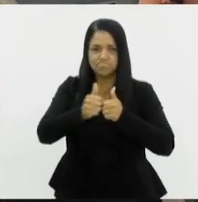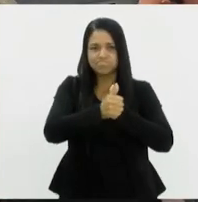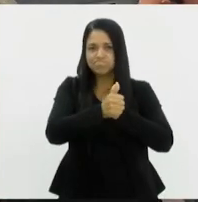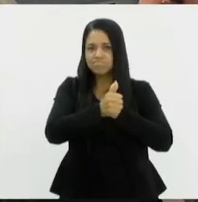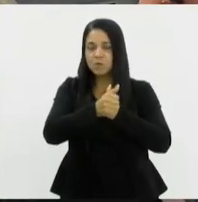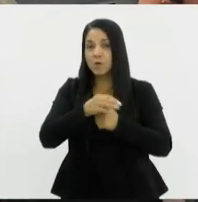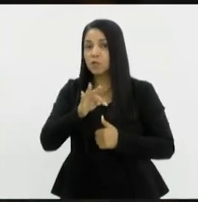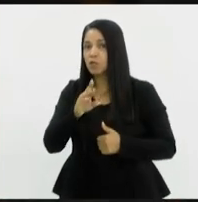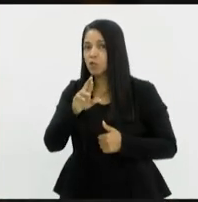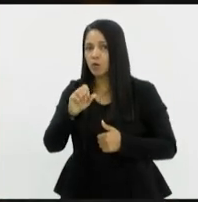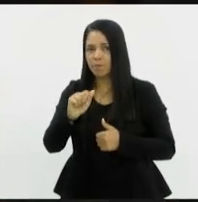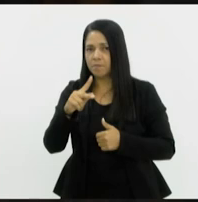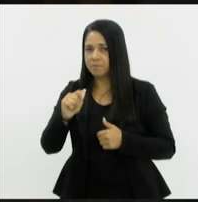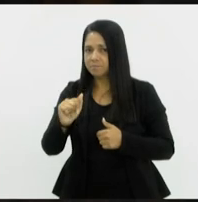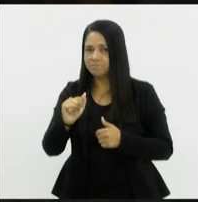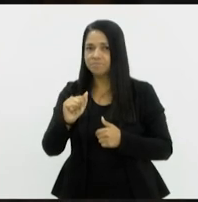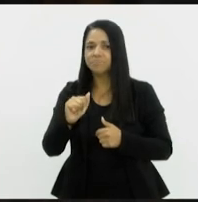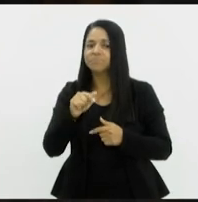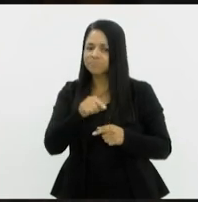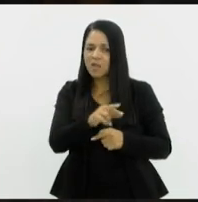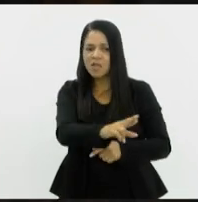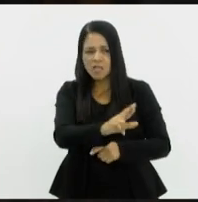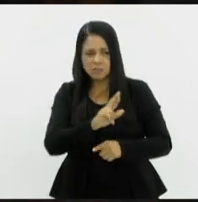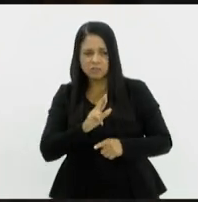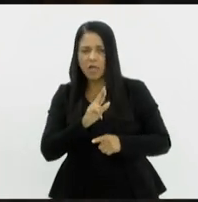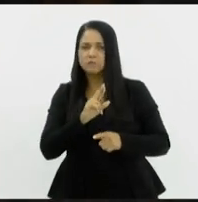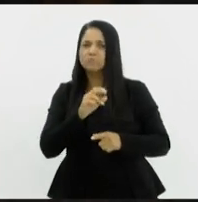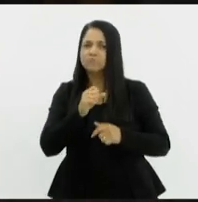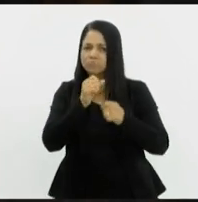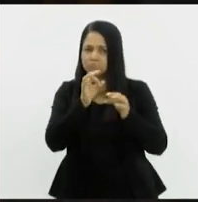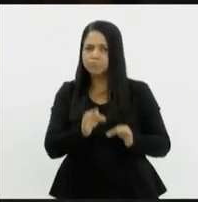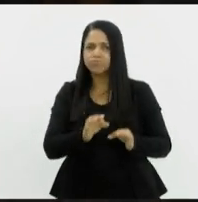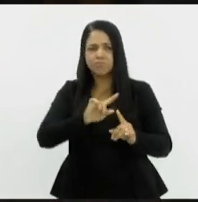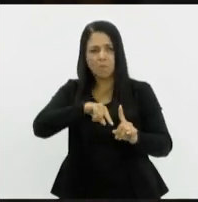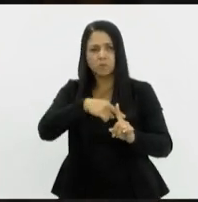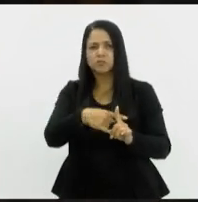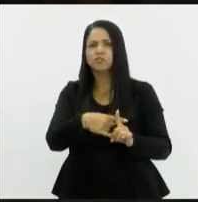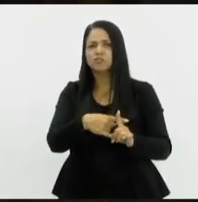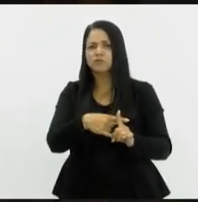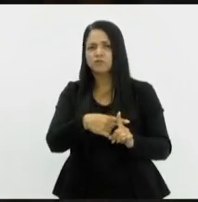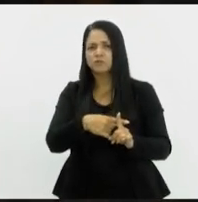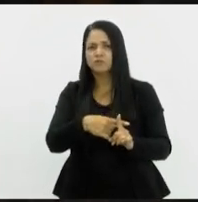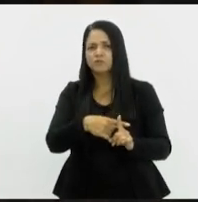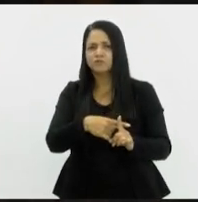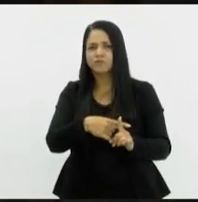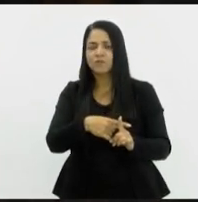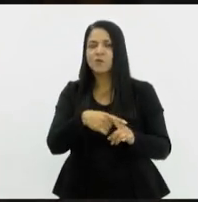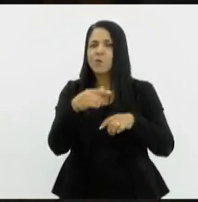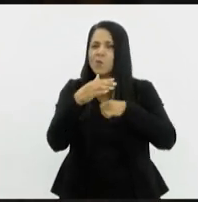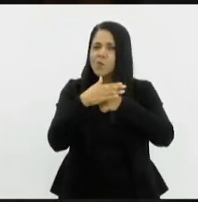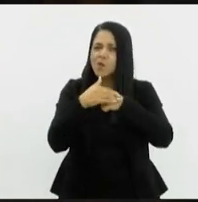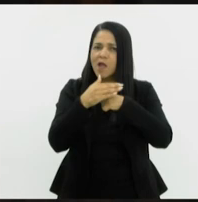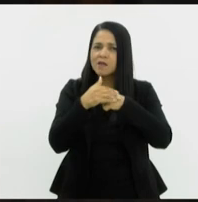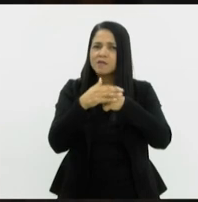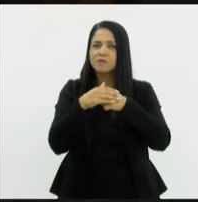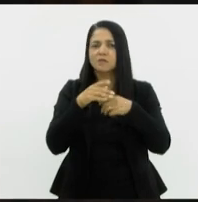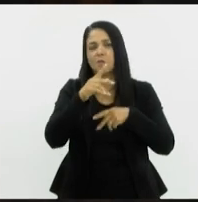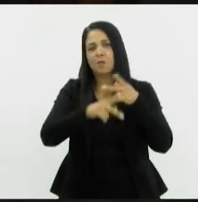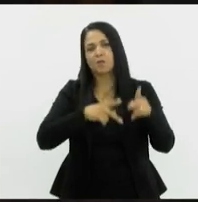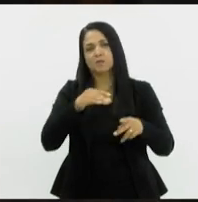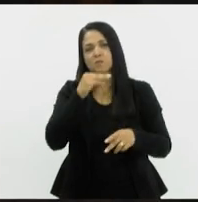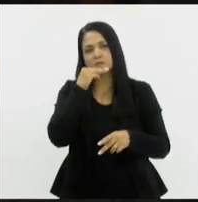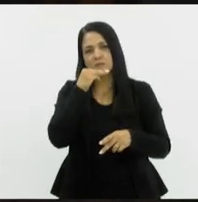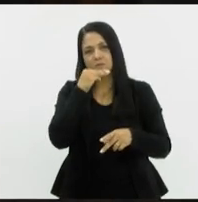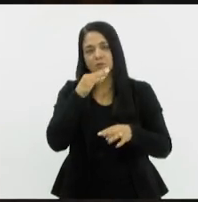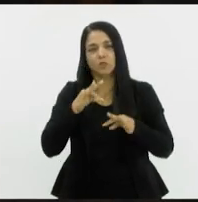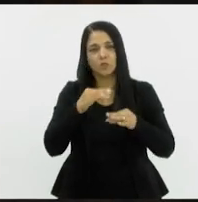tropa e você dê o resultado na ponta, dá o resultado da ponta e tem o carinho de Mangaratiba e de todos